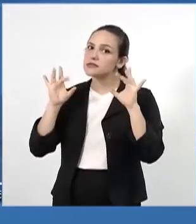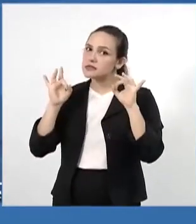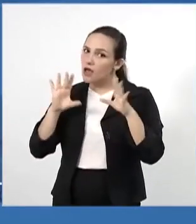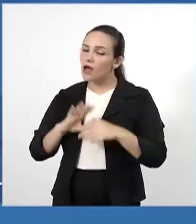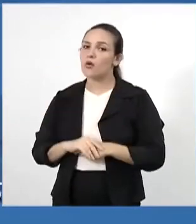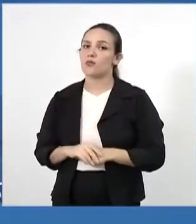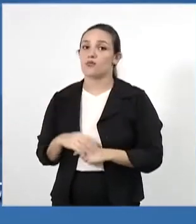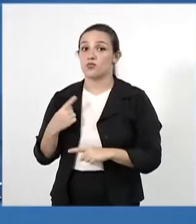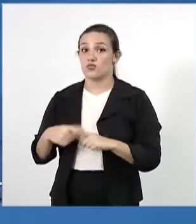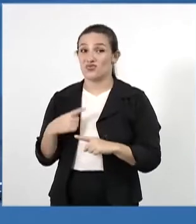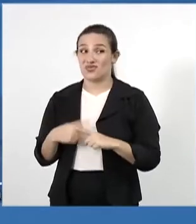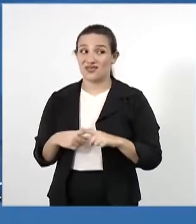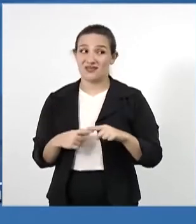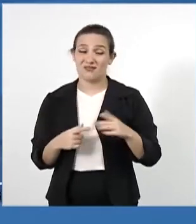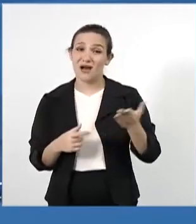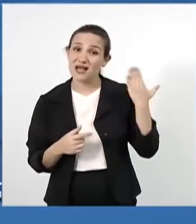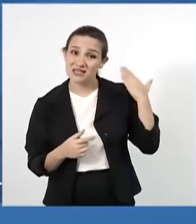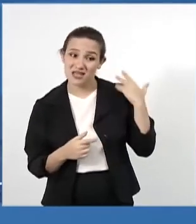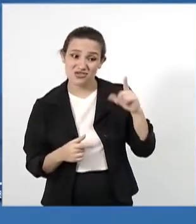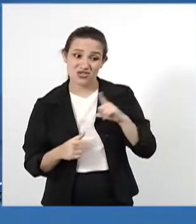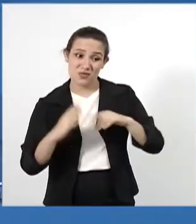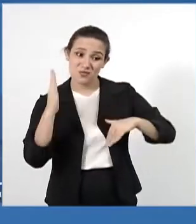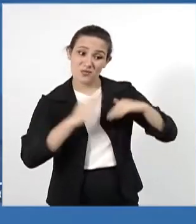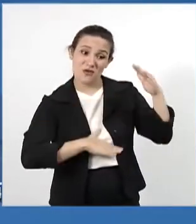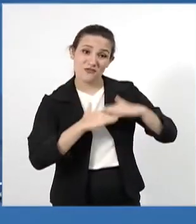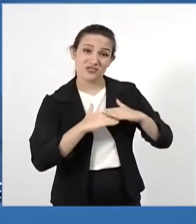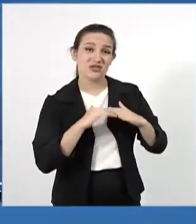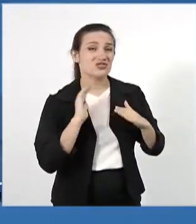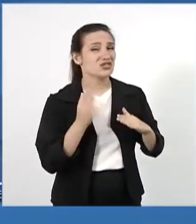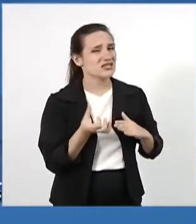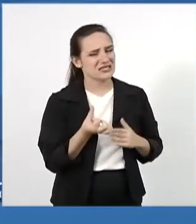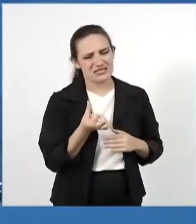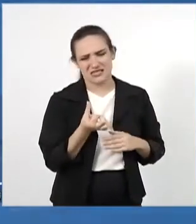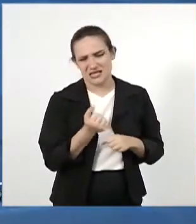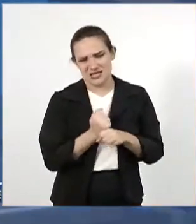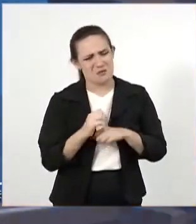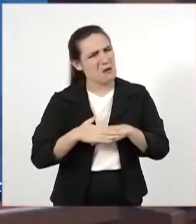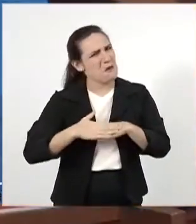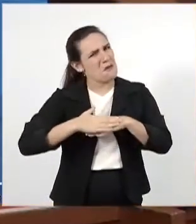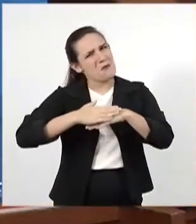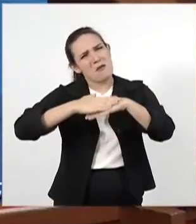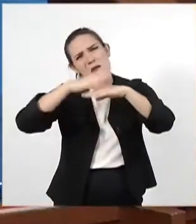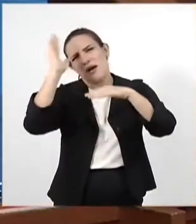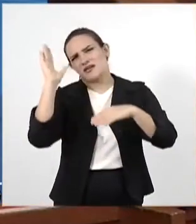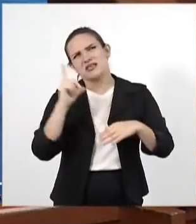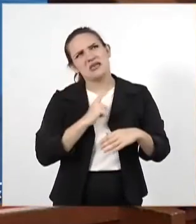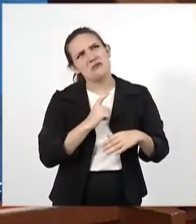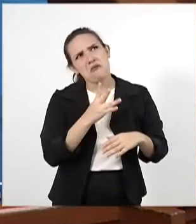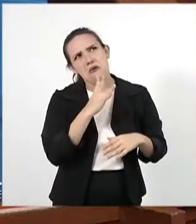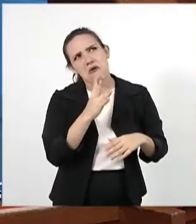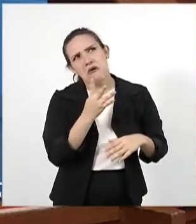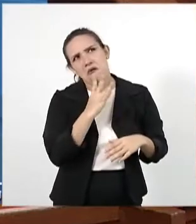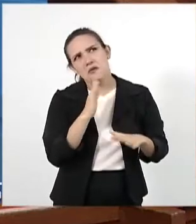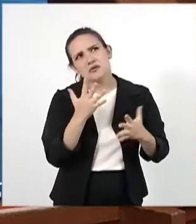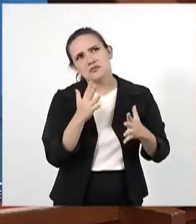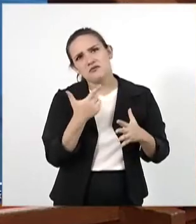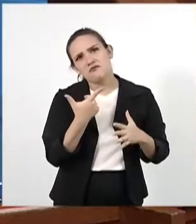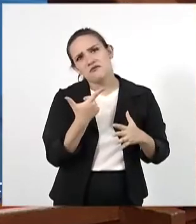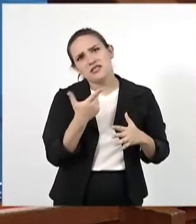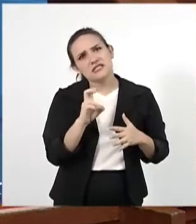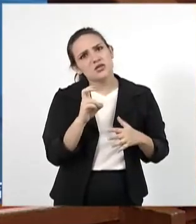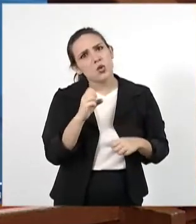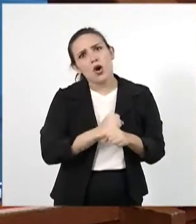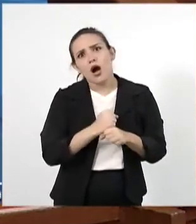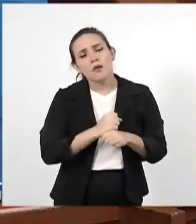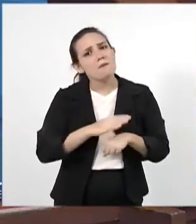profissionais que já estavam trabalhando, como Vossa Excelência disse, mais de 6 anos, eu conheço professora de mais de